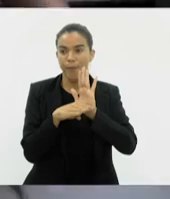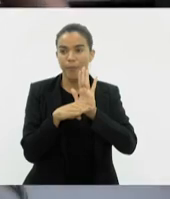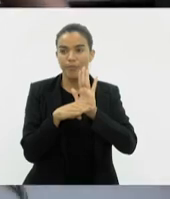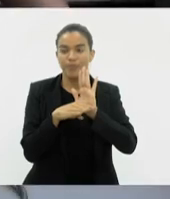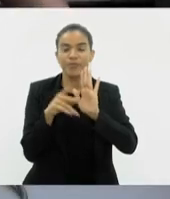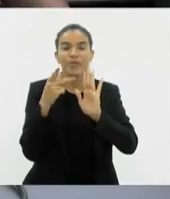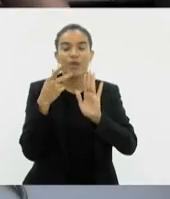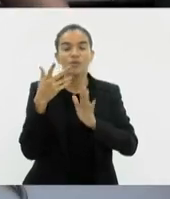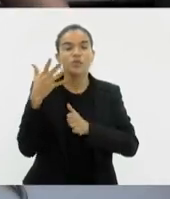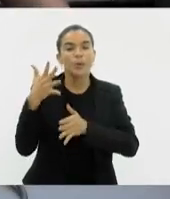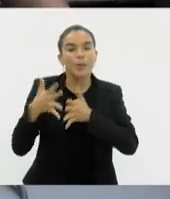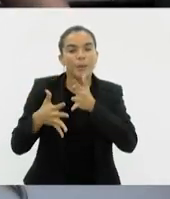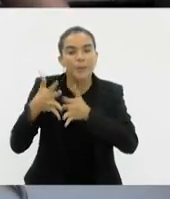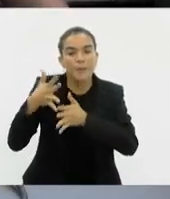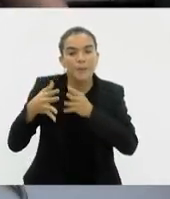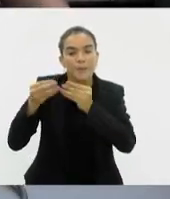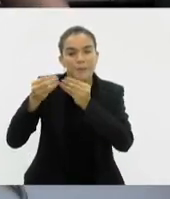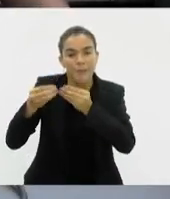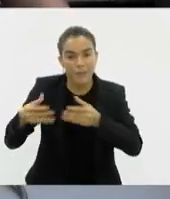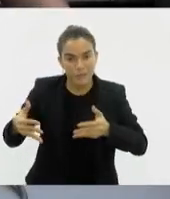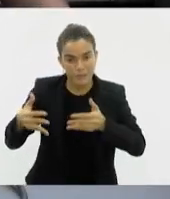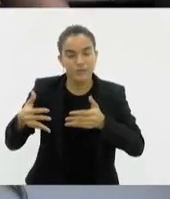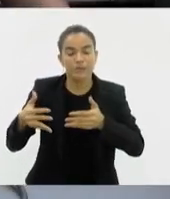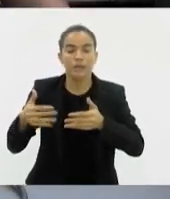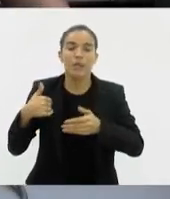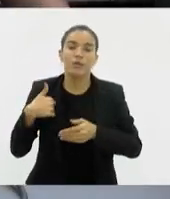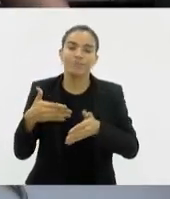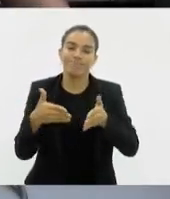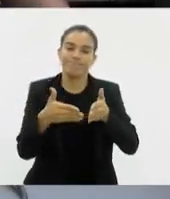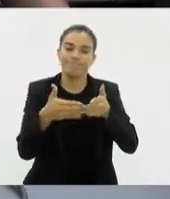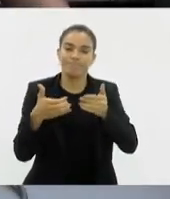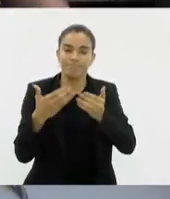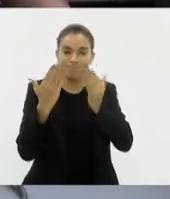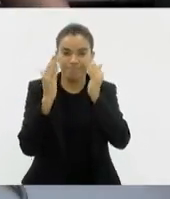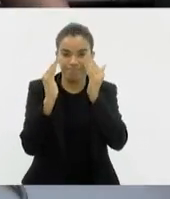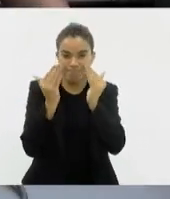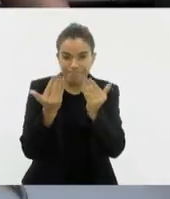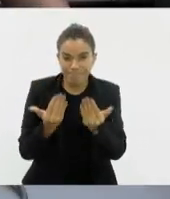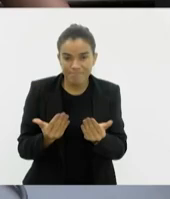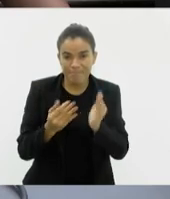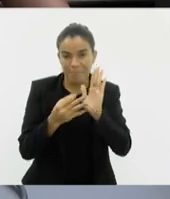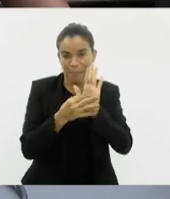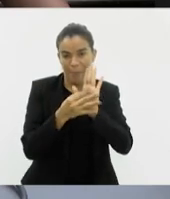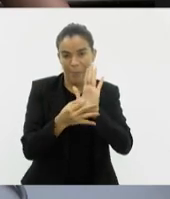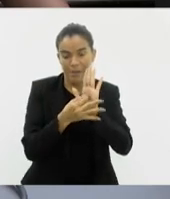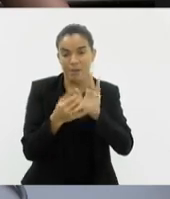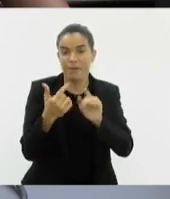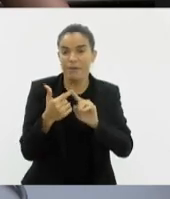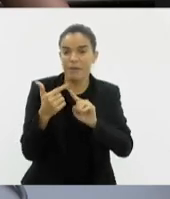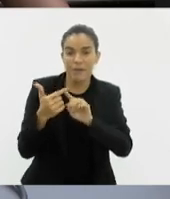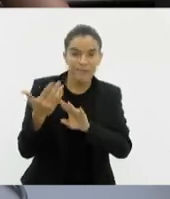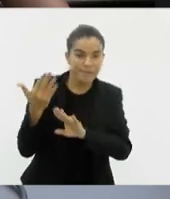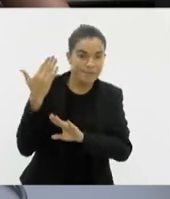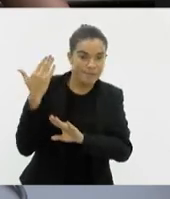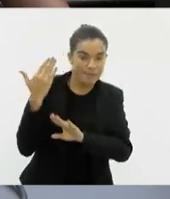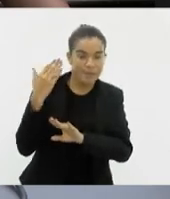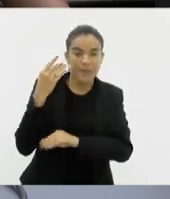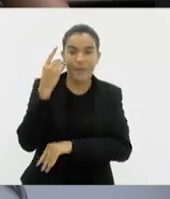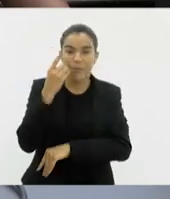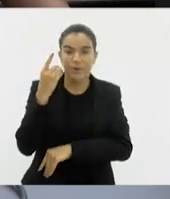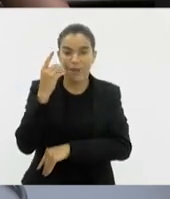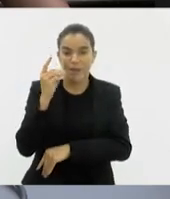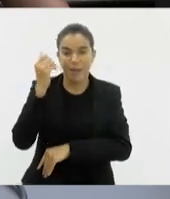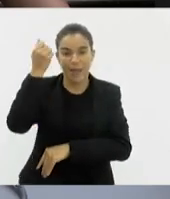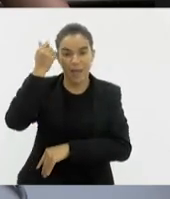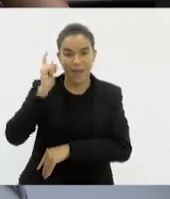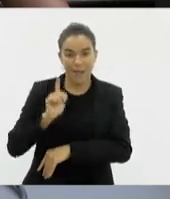pela prejudicabilidade, e solicitando a revisão desse parecer, porque quando a deputada Alana Passos